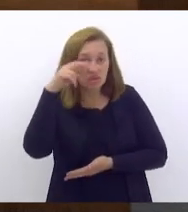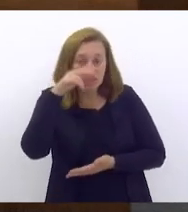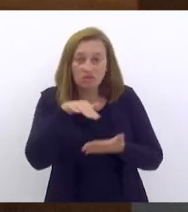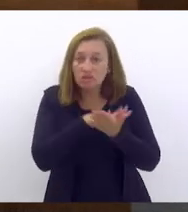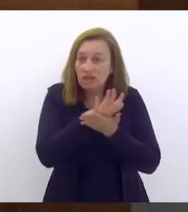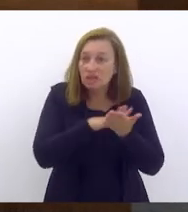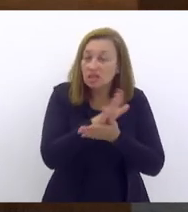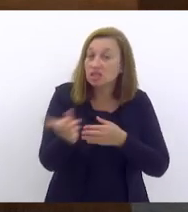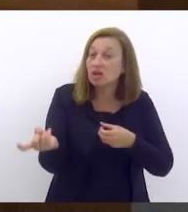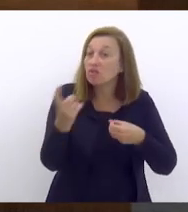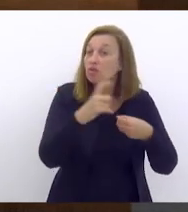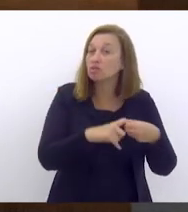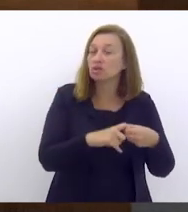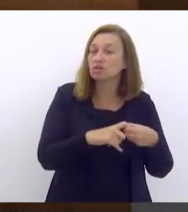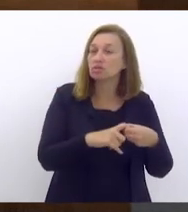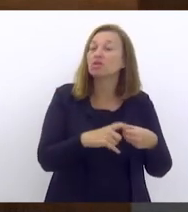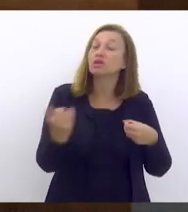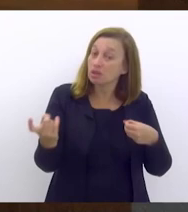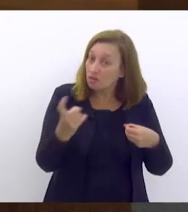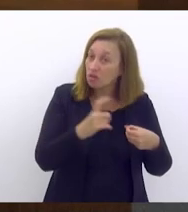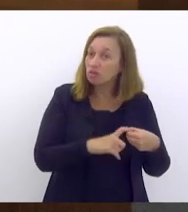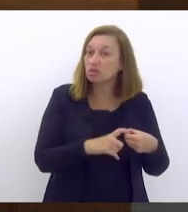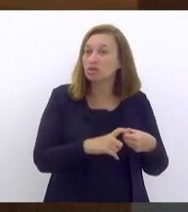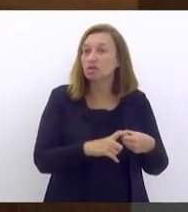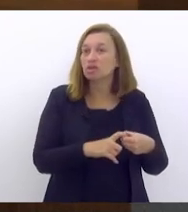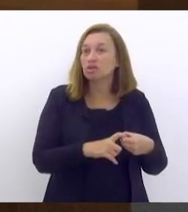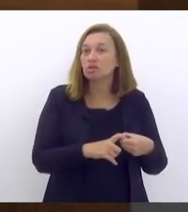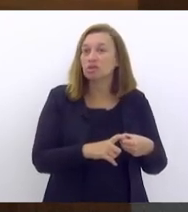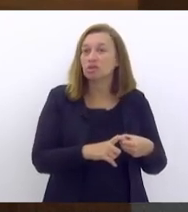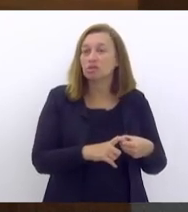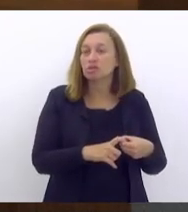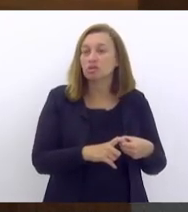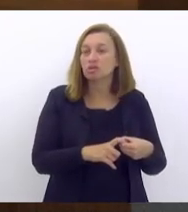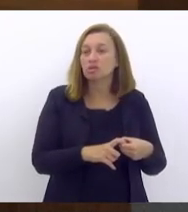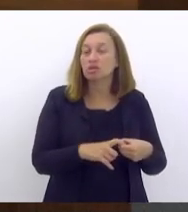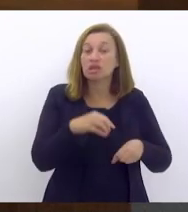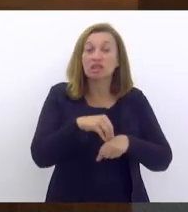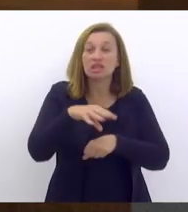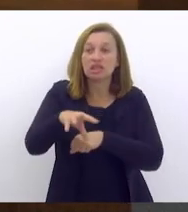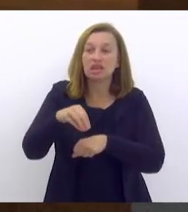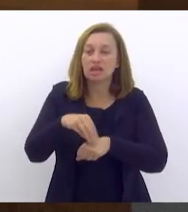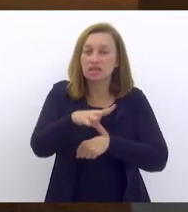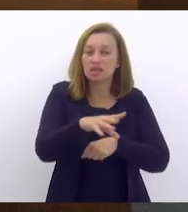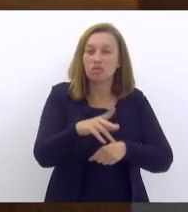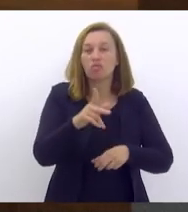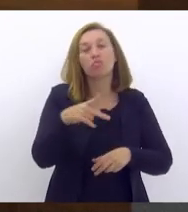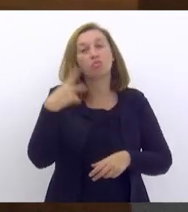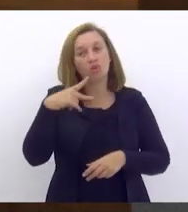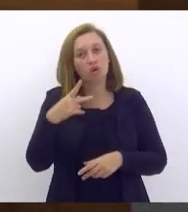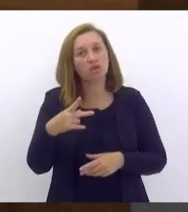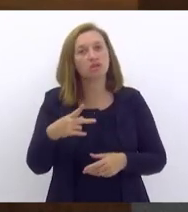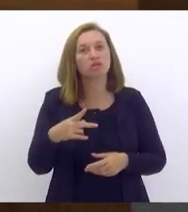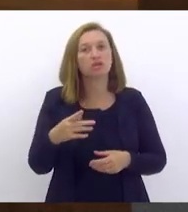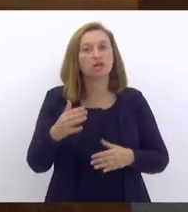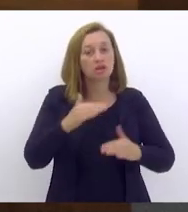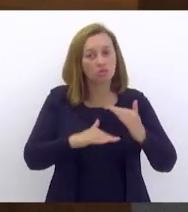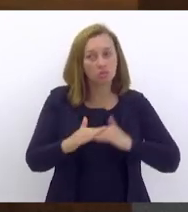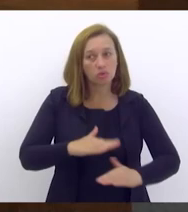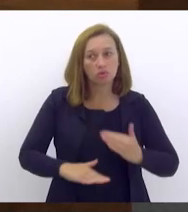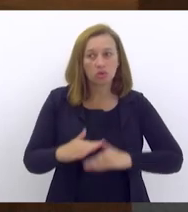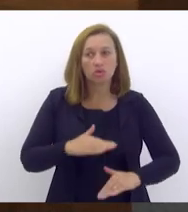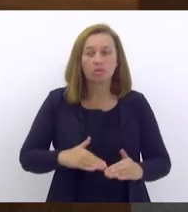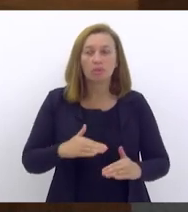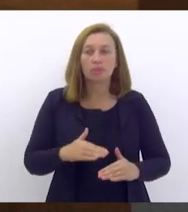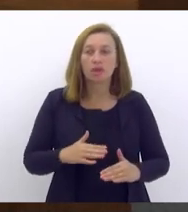e está voltando, um cenário de indicações políticas. Isso é um retrocesso, tanto